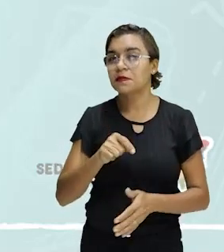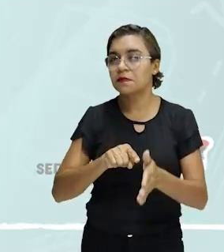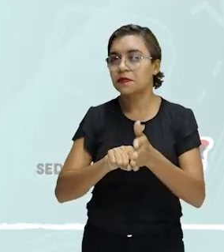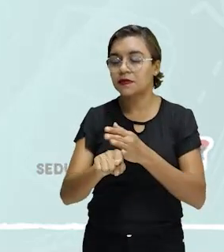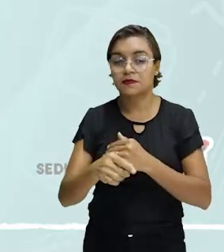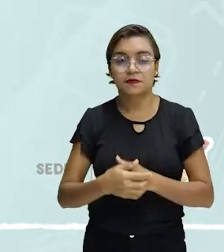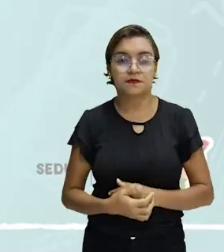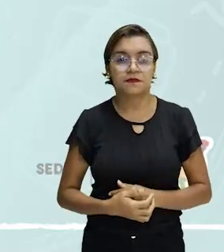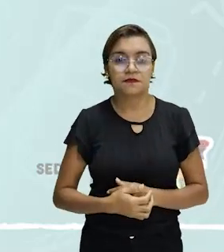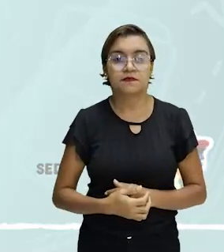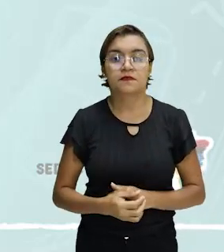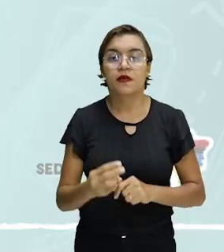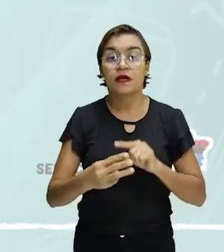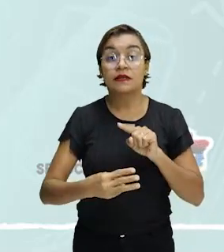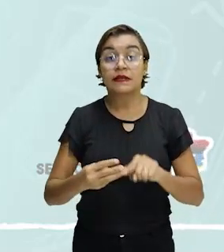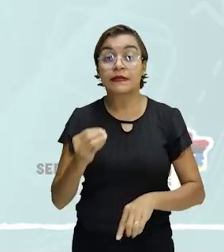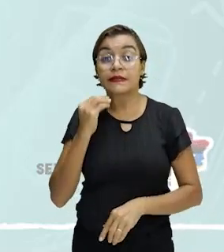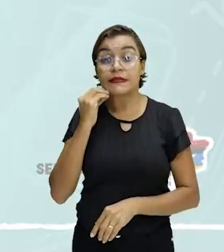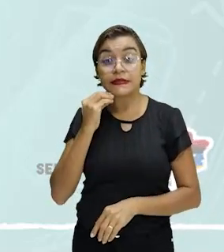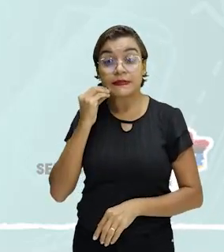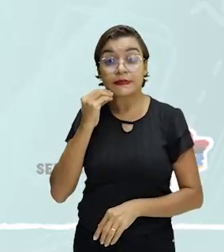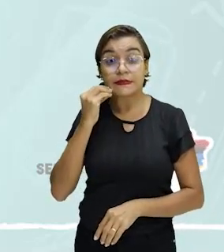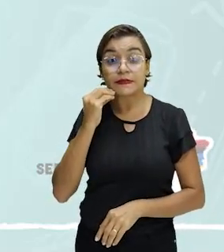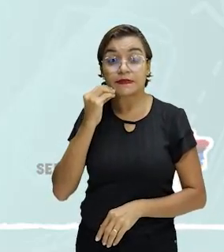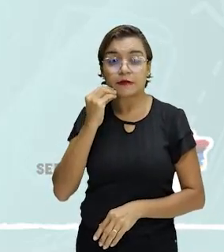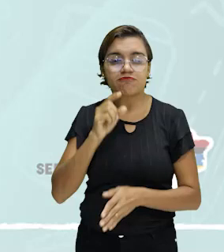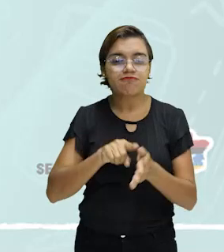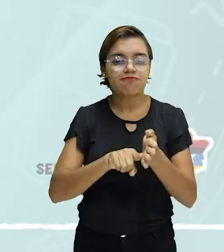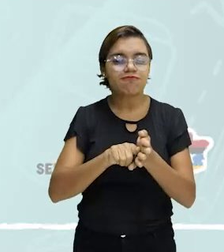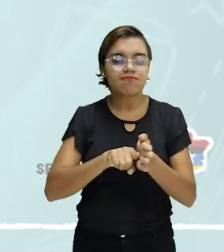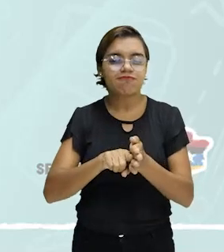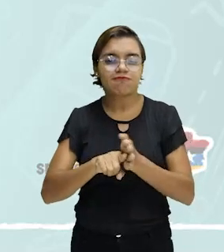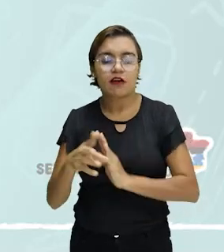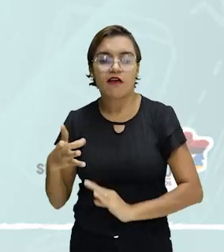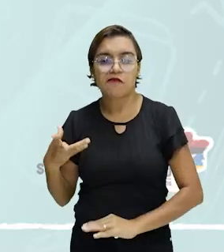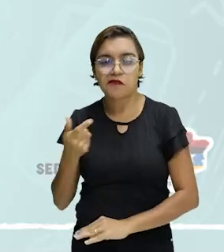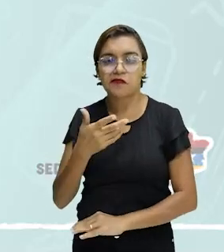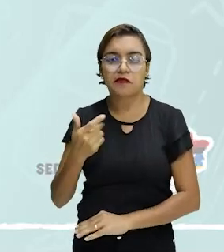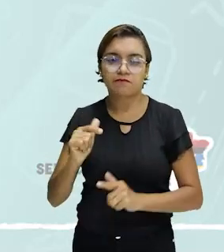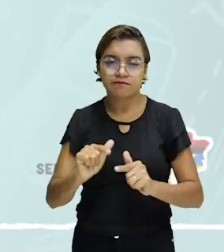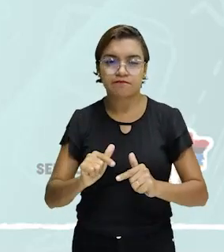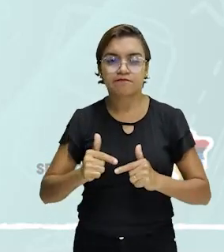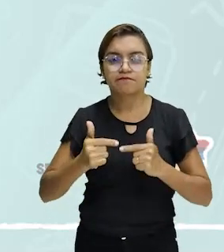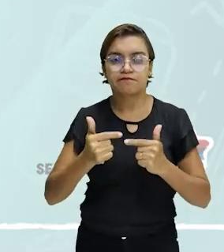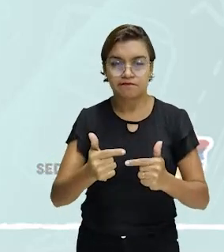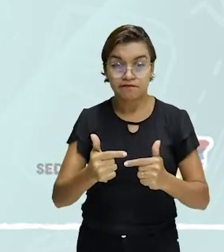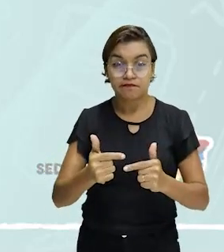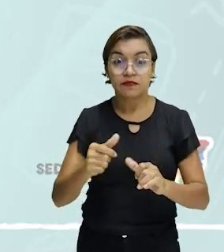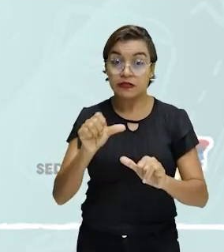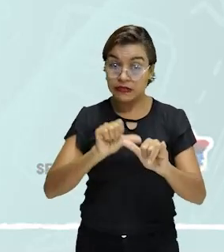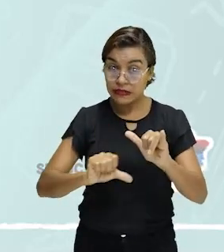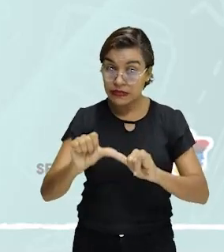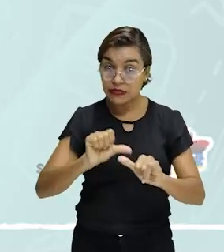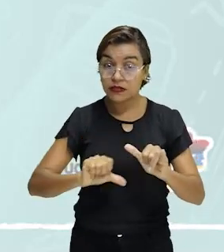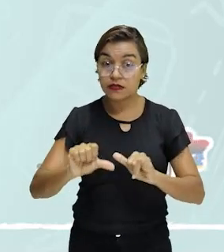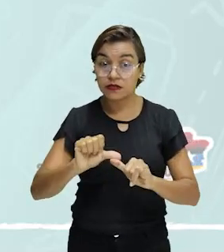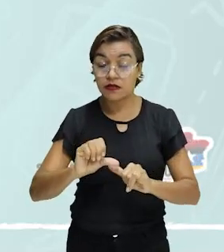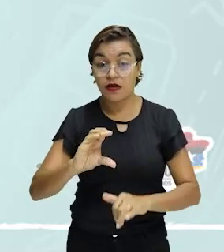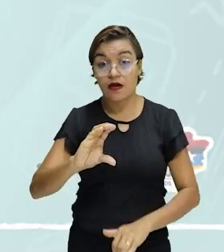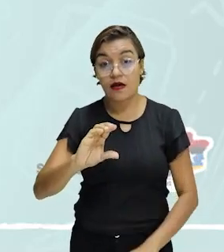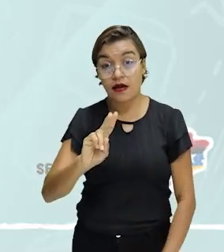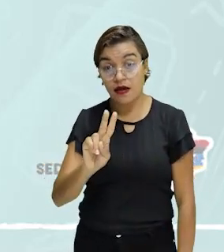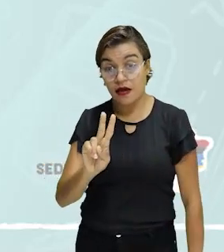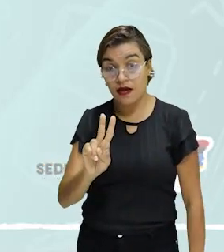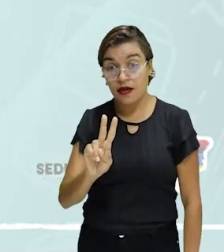3 experimentos foram realizados para investigar a velocidade da reação entre o ácido clorídrico, né,